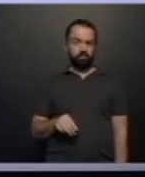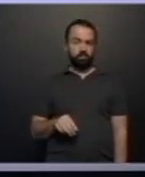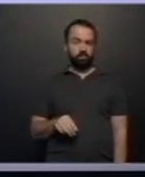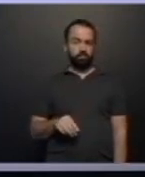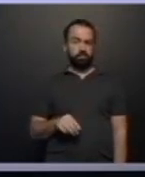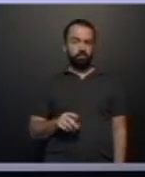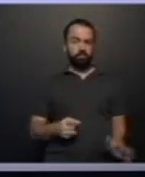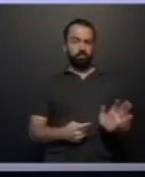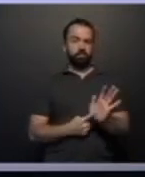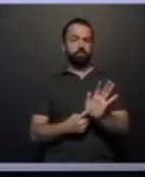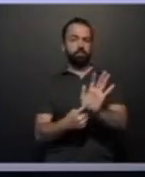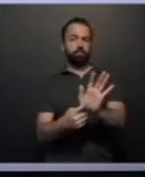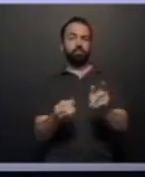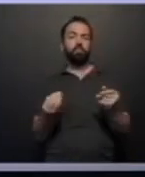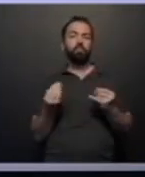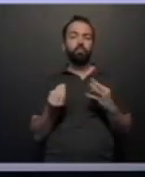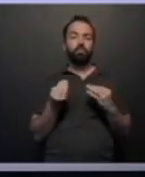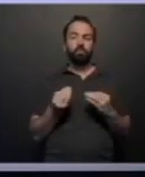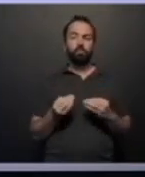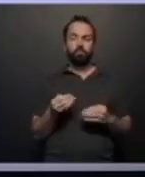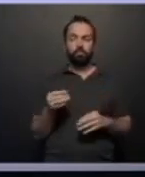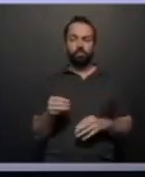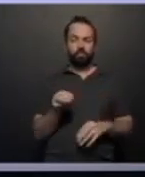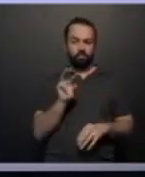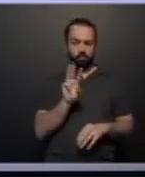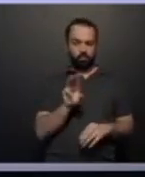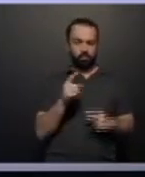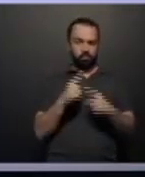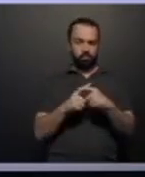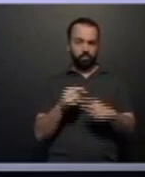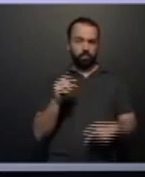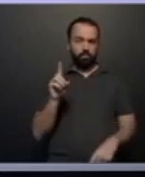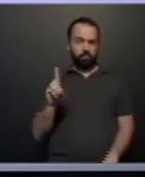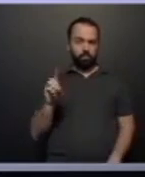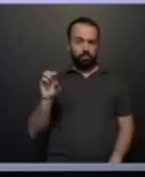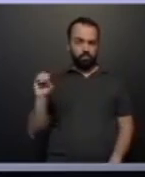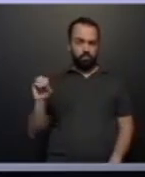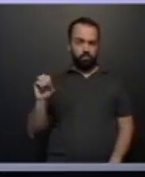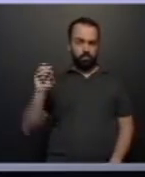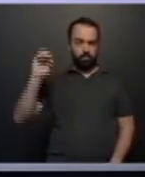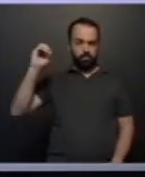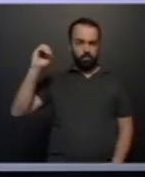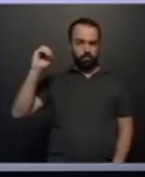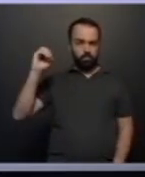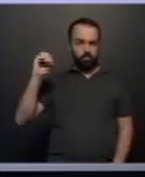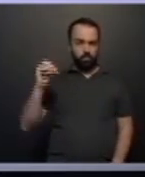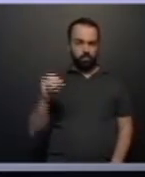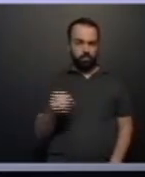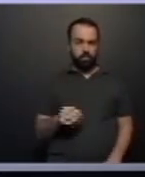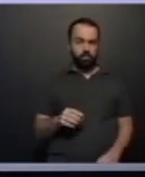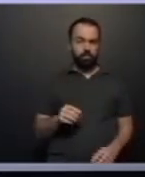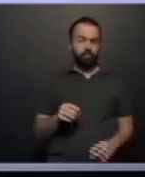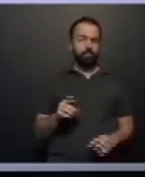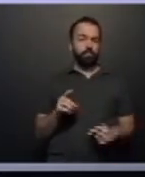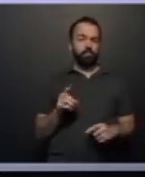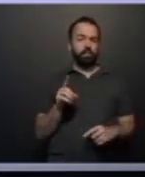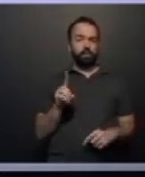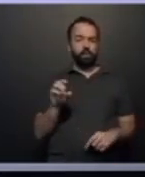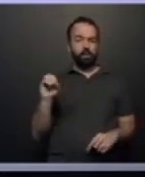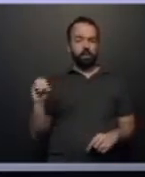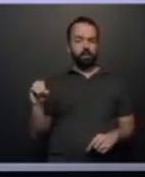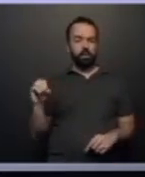o 3 numa potência de base 10? 3 vezes 10 elevado a 0. 10 elevado a 0 é